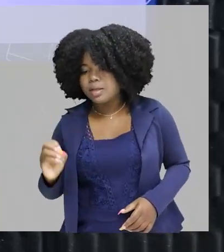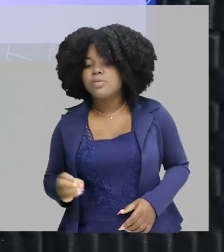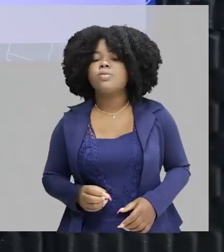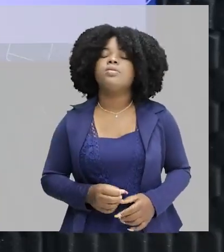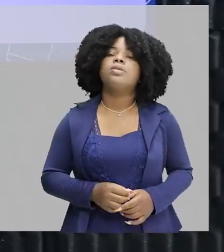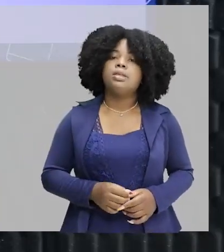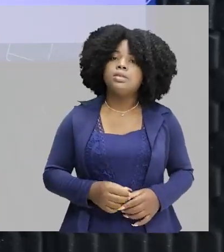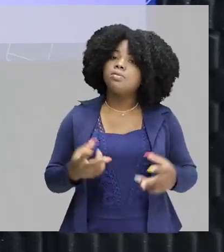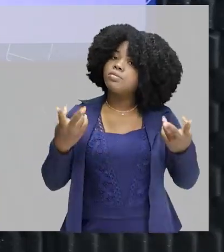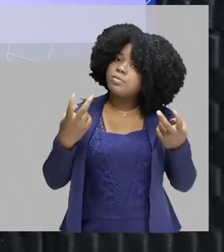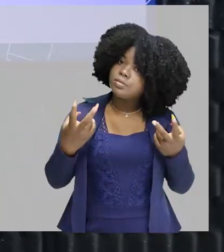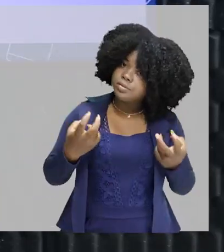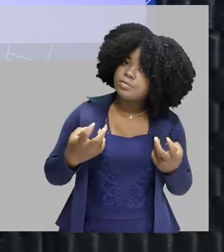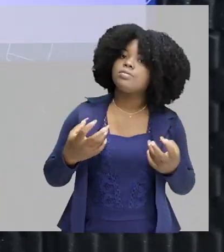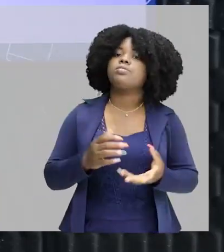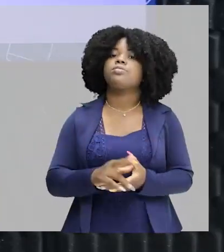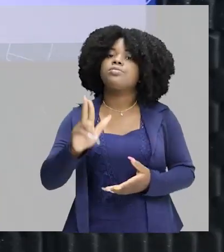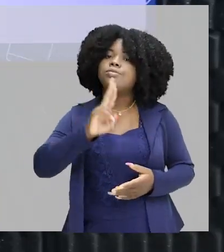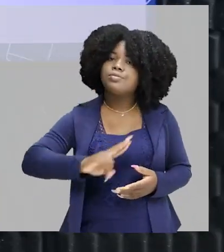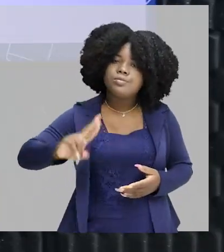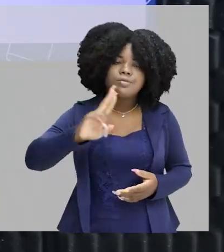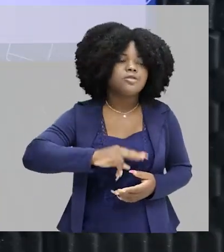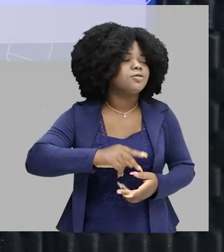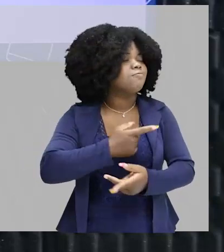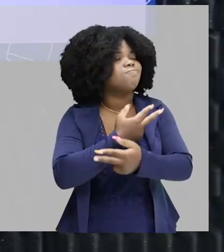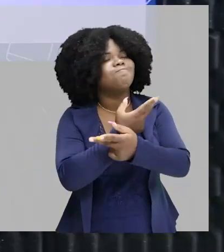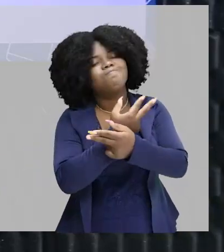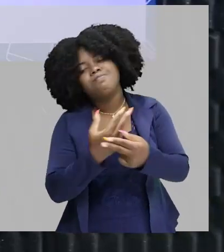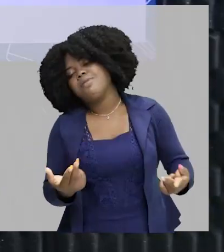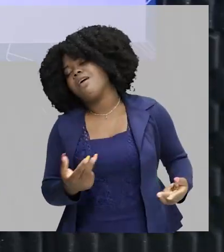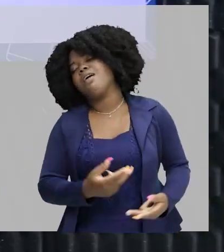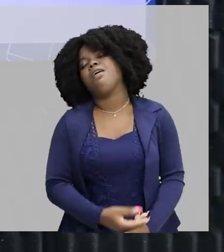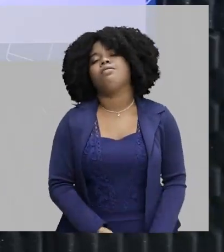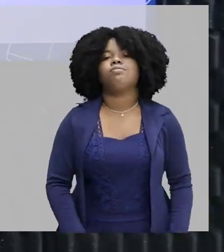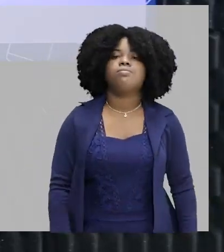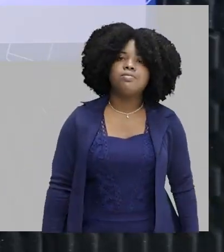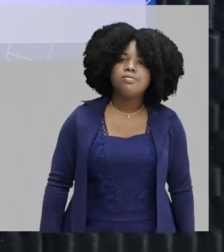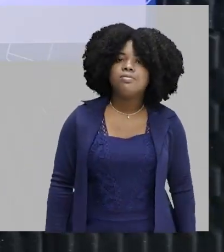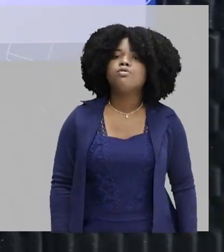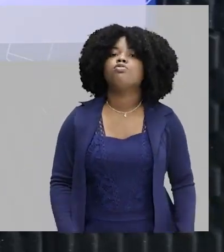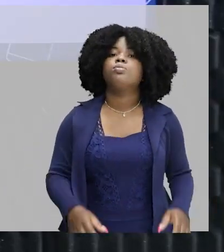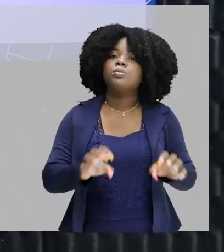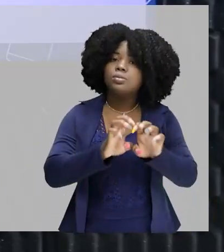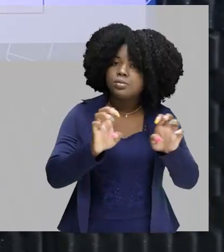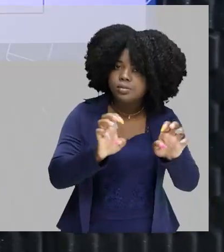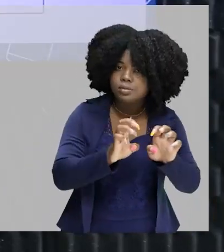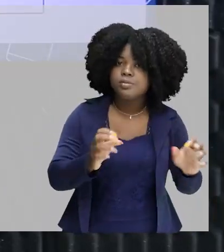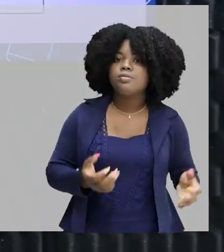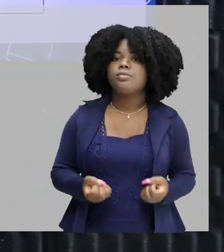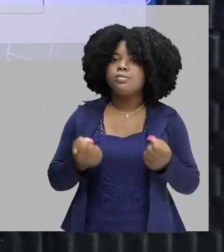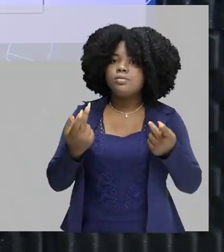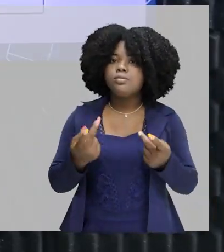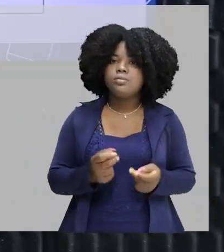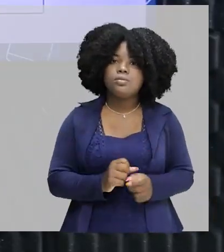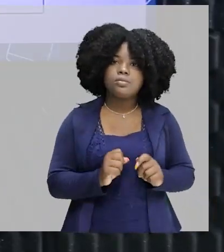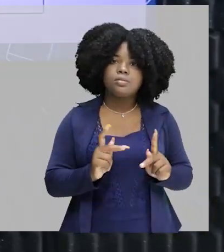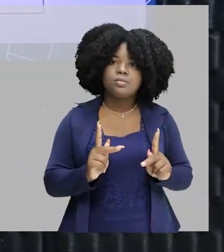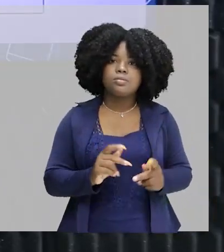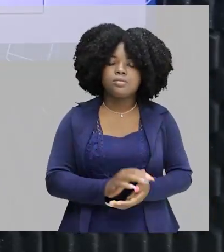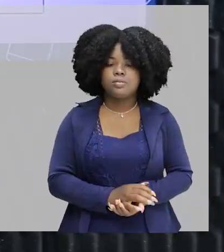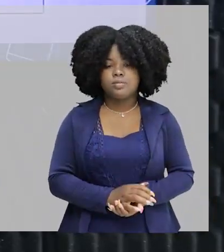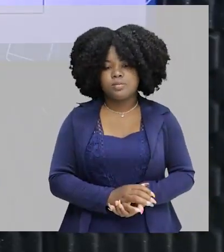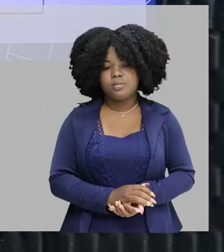que vocês vão perceber que nós vamos utilizar bastante ao longo dos nossos cálculos estequiométricos,